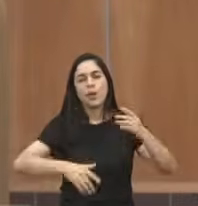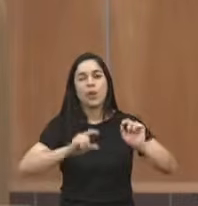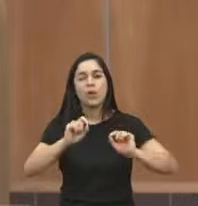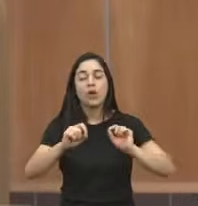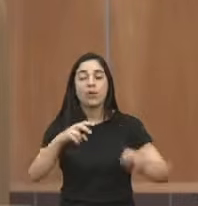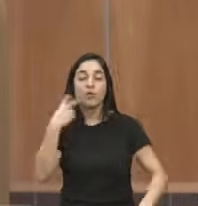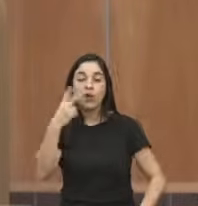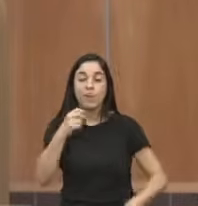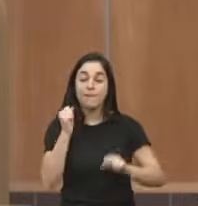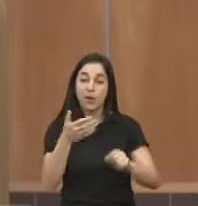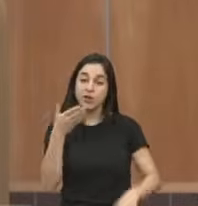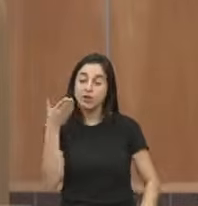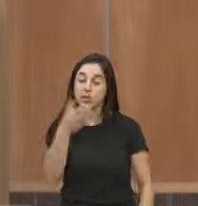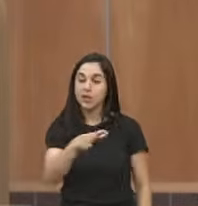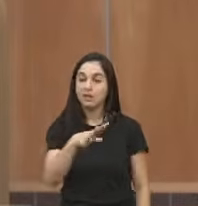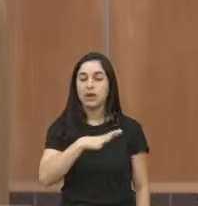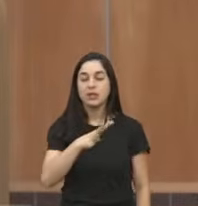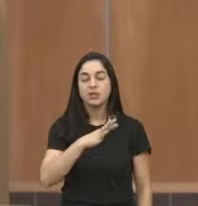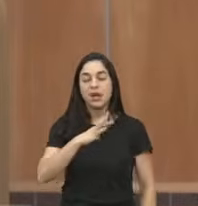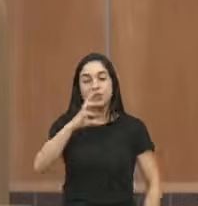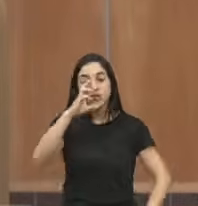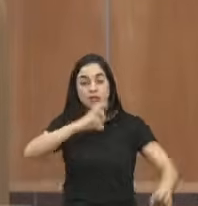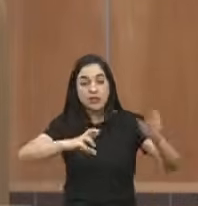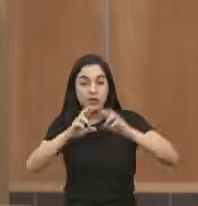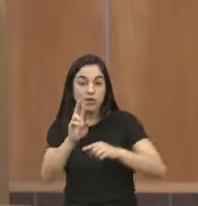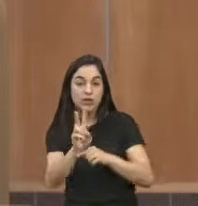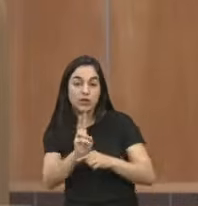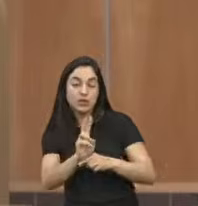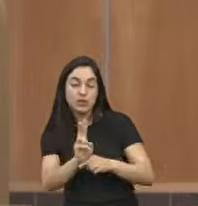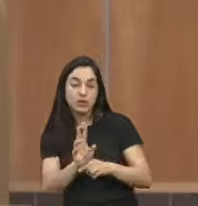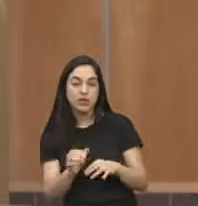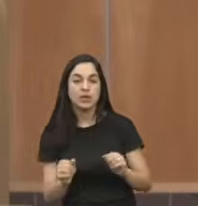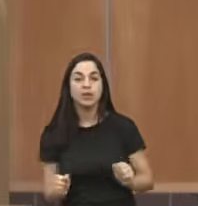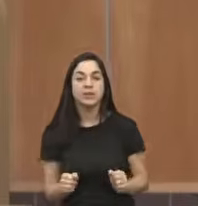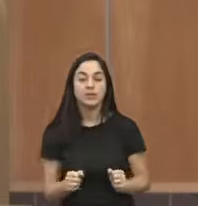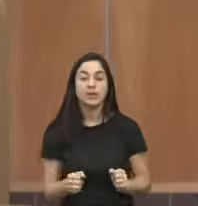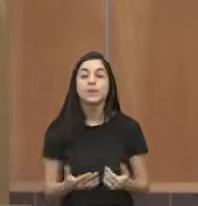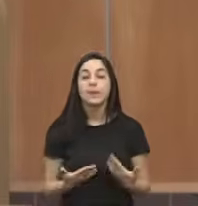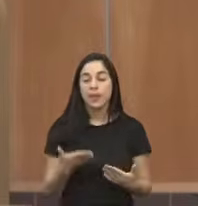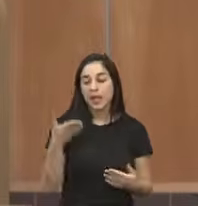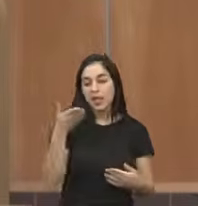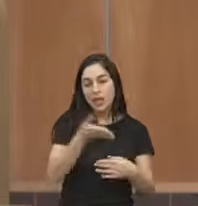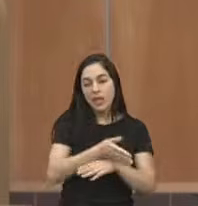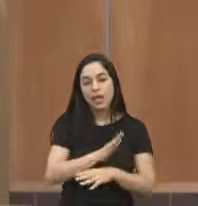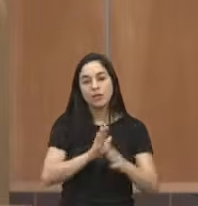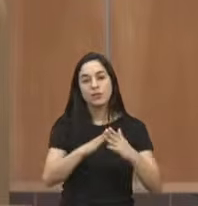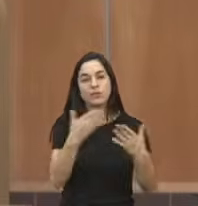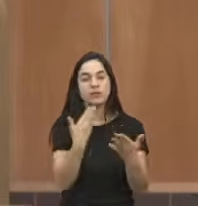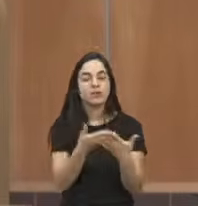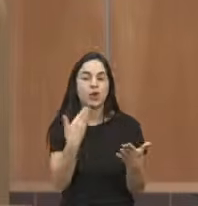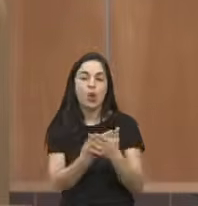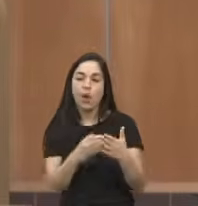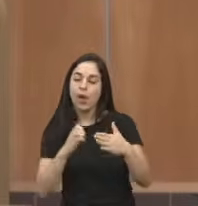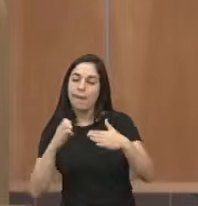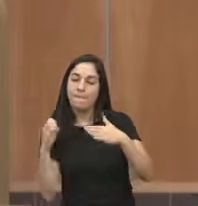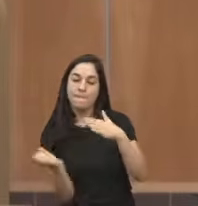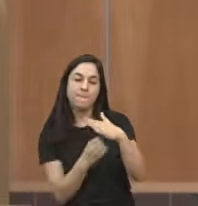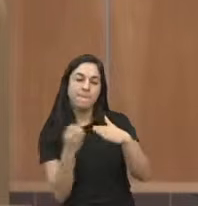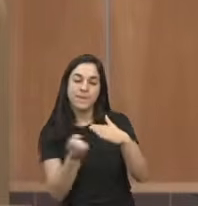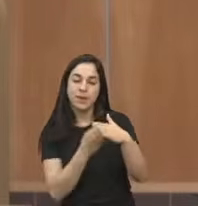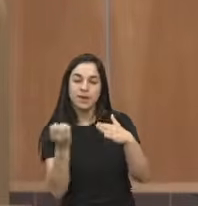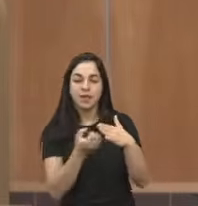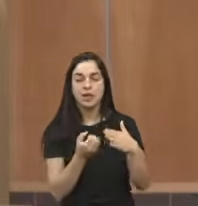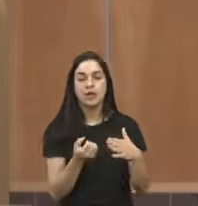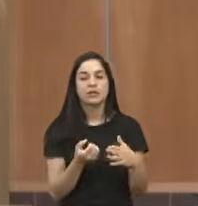estar na cidade fazendo vistoria, fazendo uma fiscalização, indo em uma escola, indo em uma empresa, buscando recurso